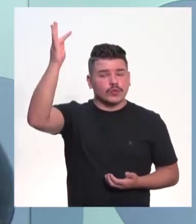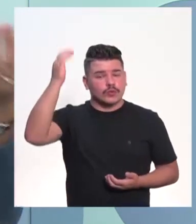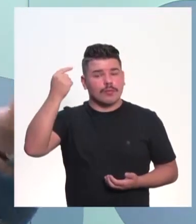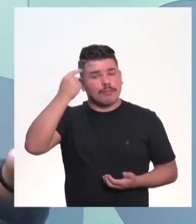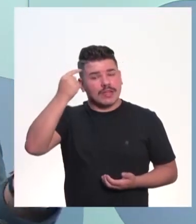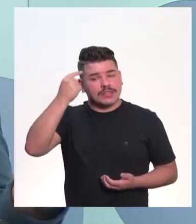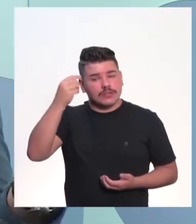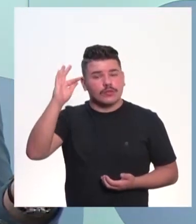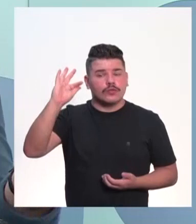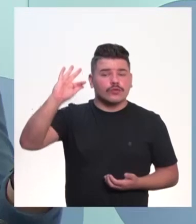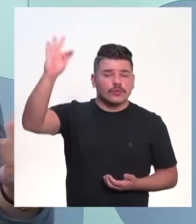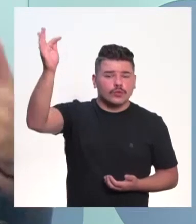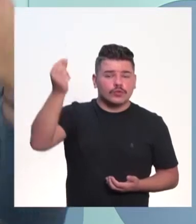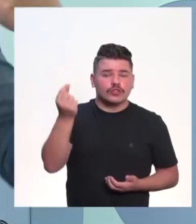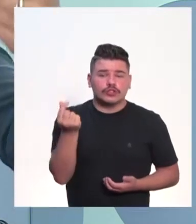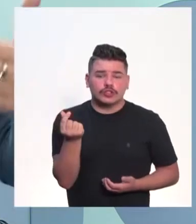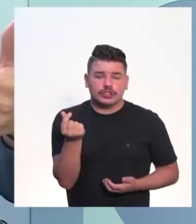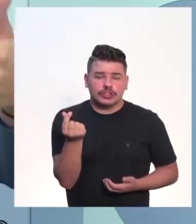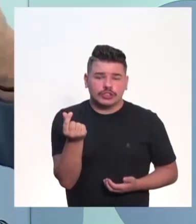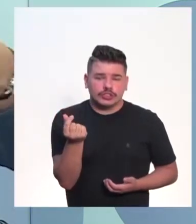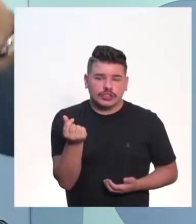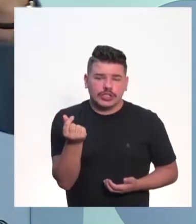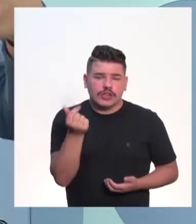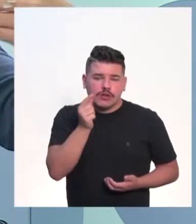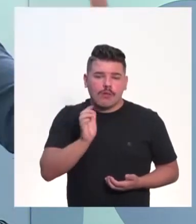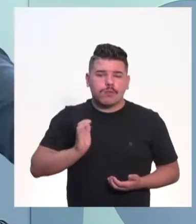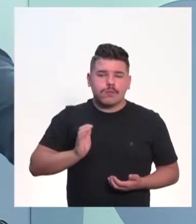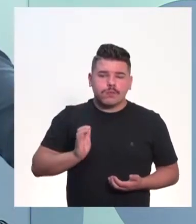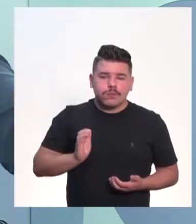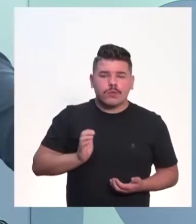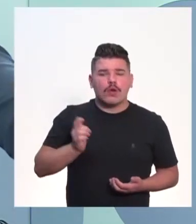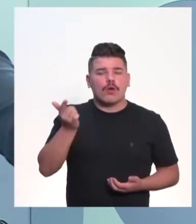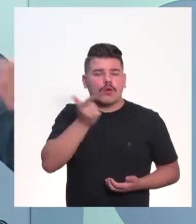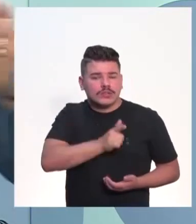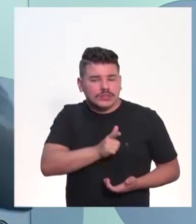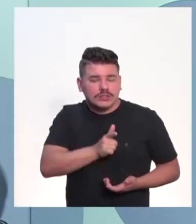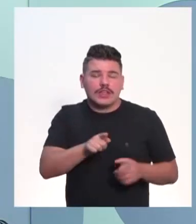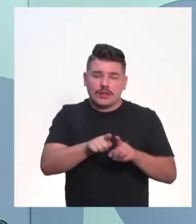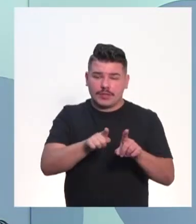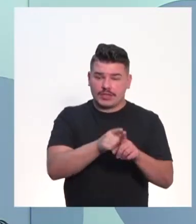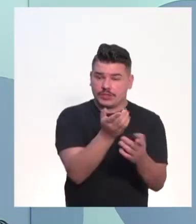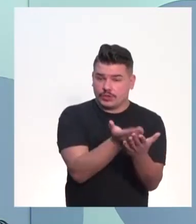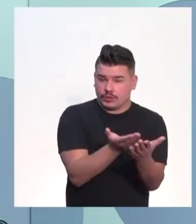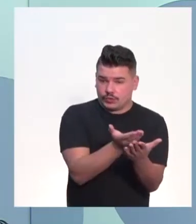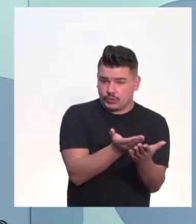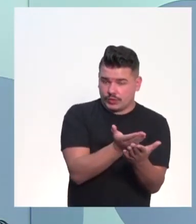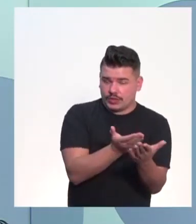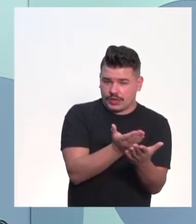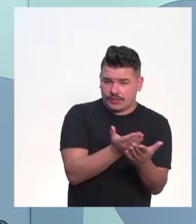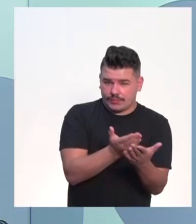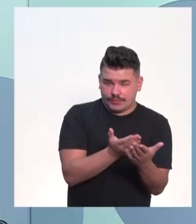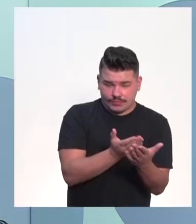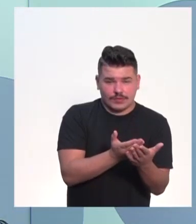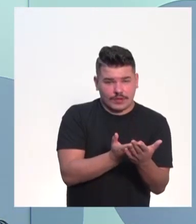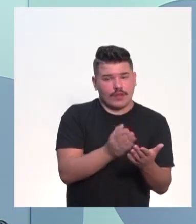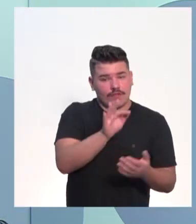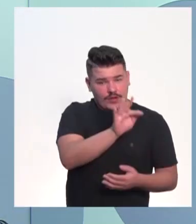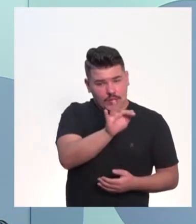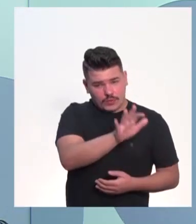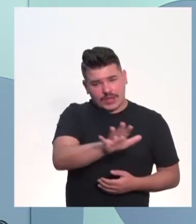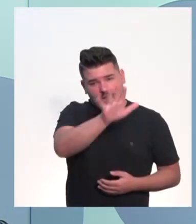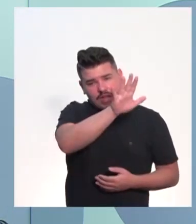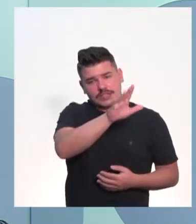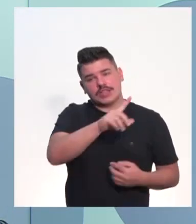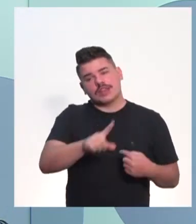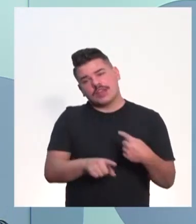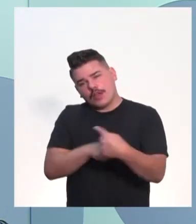de contas, a gente também pode estudar para poder completar algum nível de ensino, para poder ter um emprego e ter dinheiro.